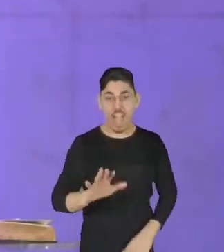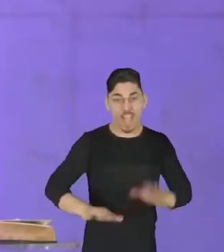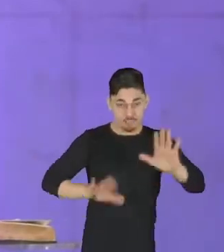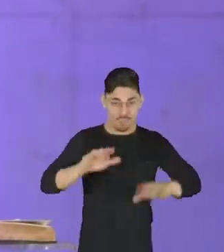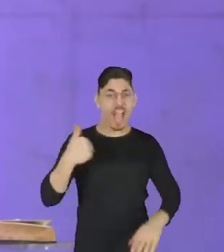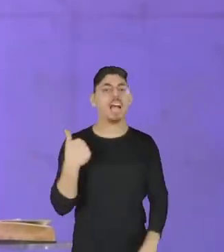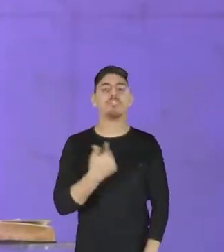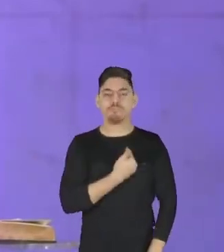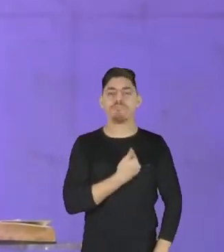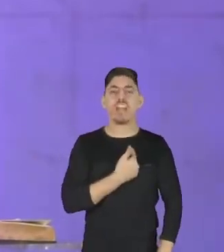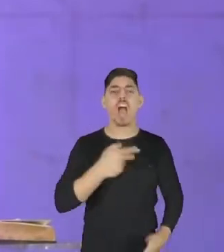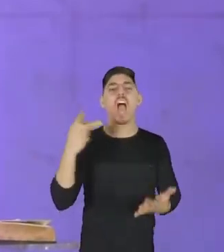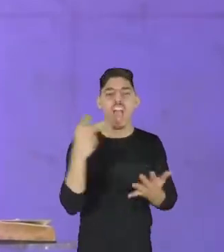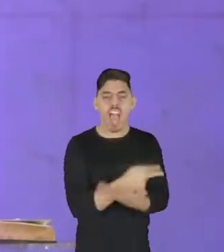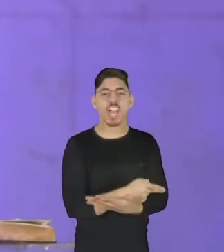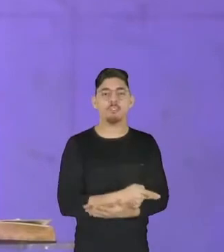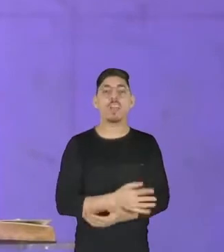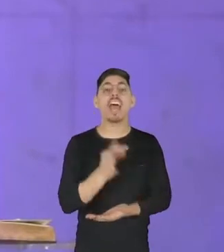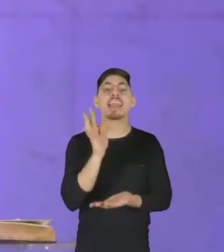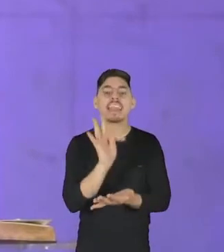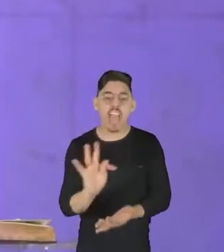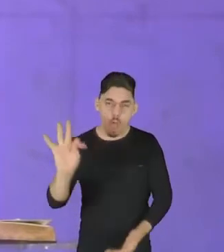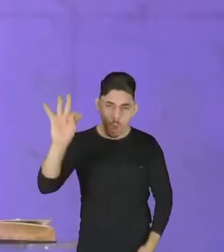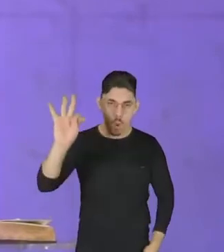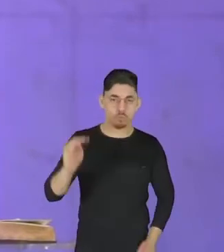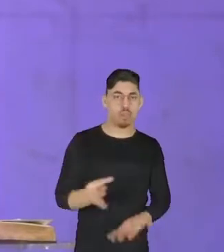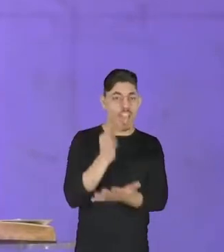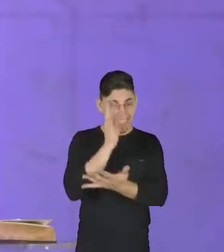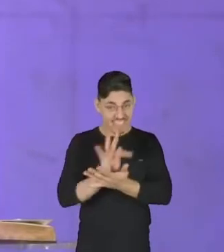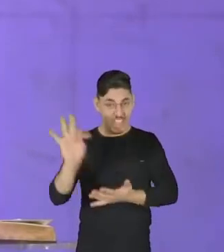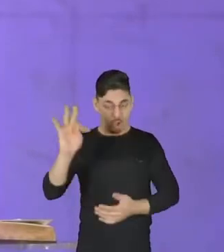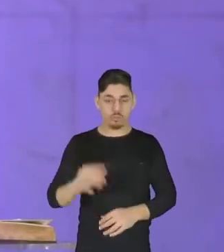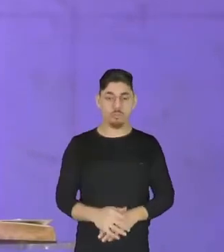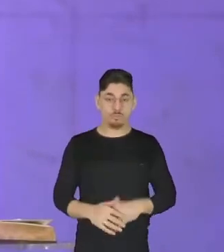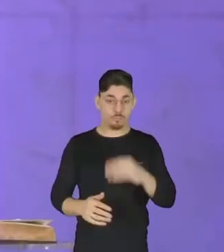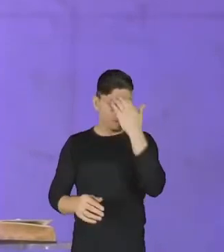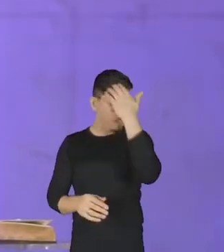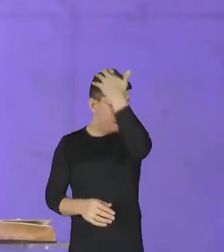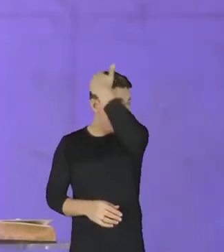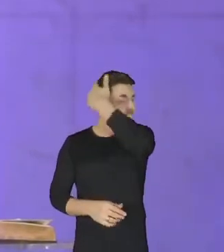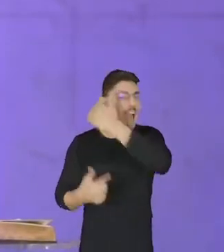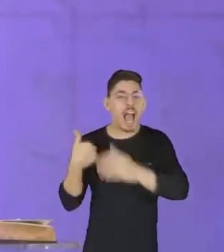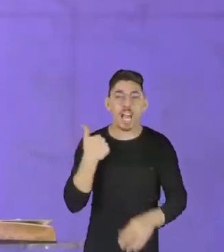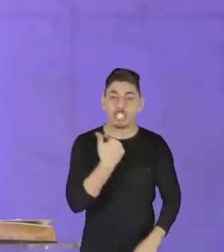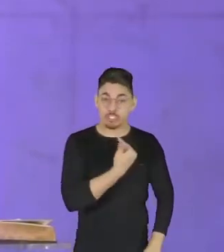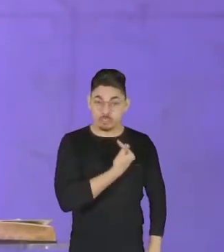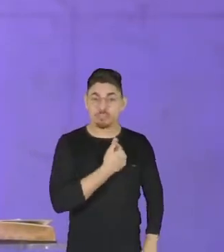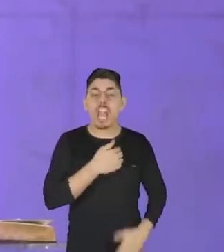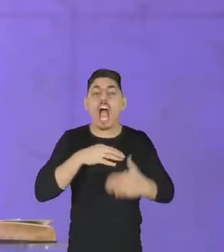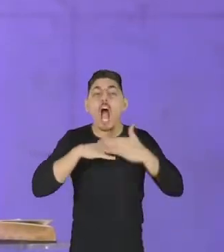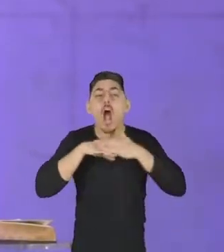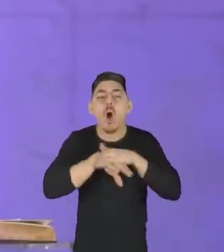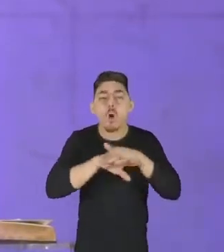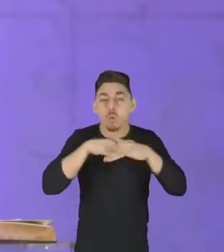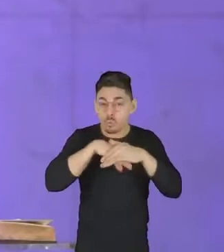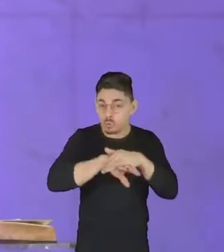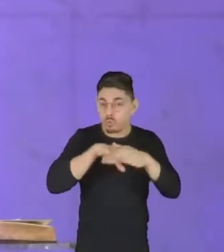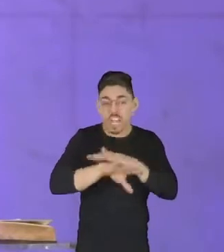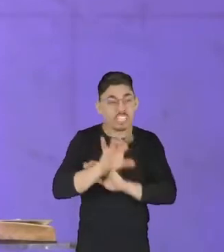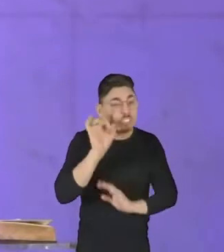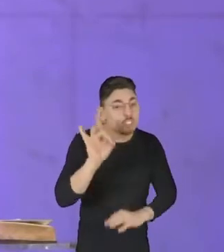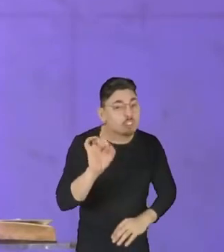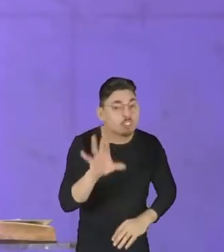um erro teológico, um equívoco teológico. Nós temos o costume de